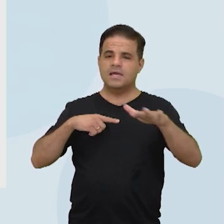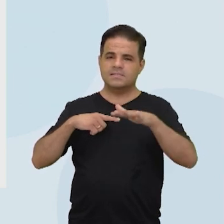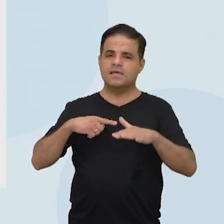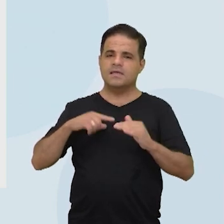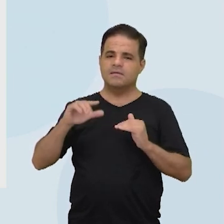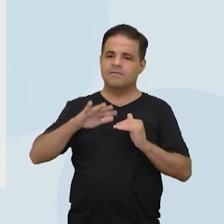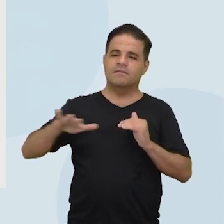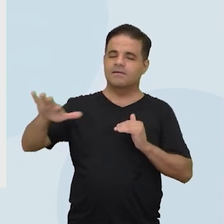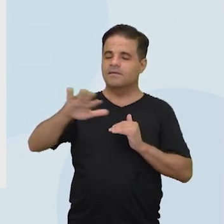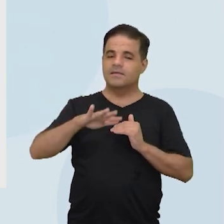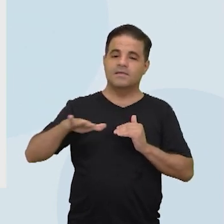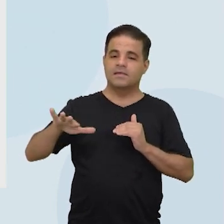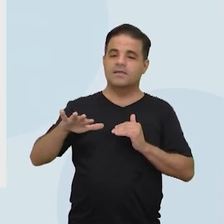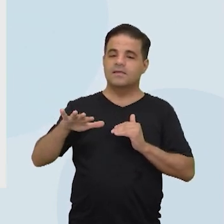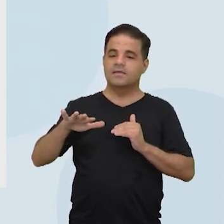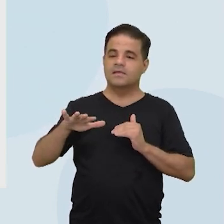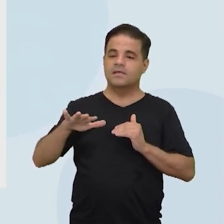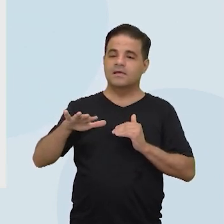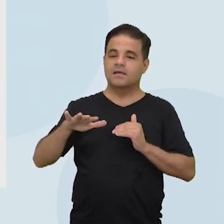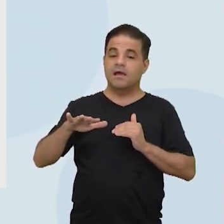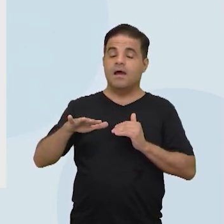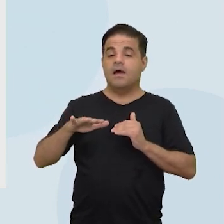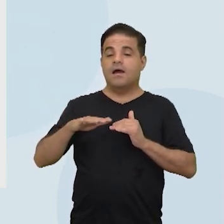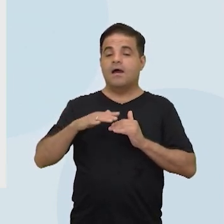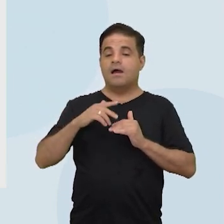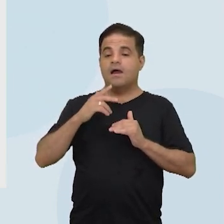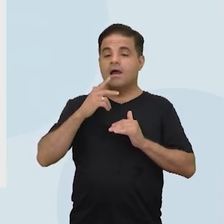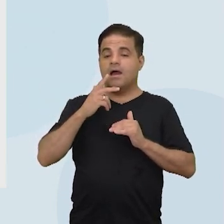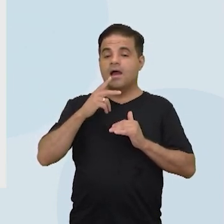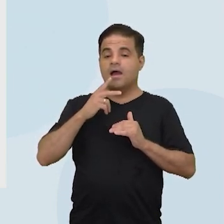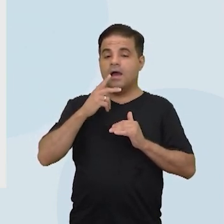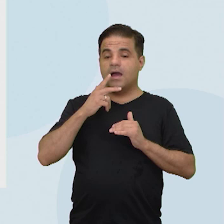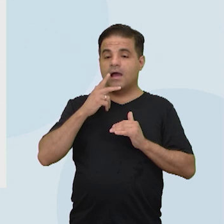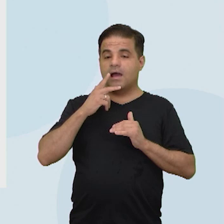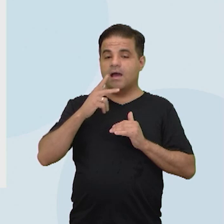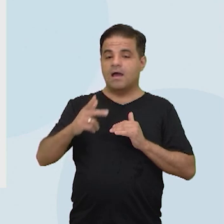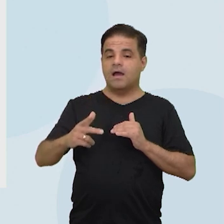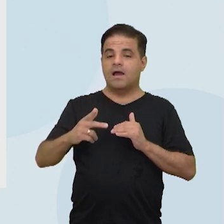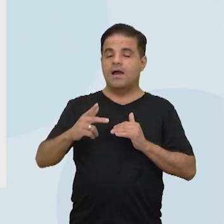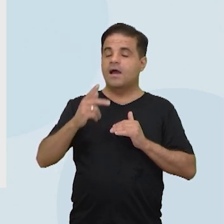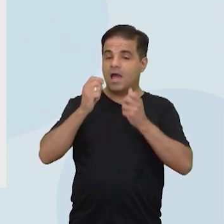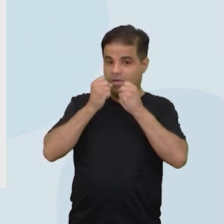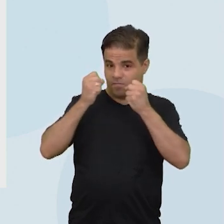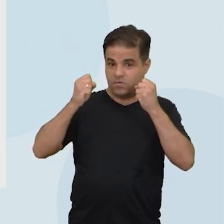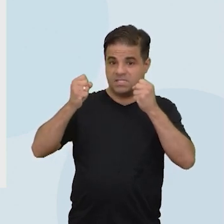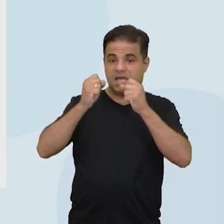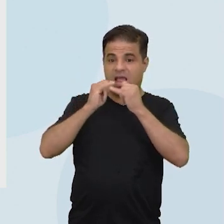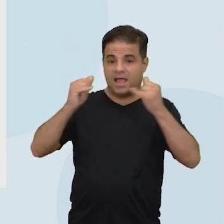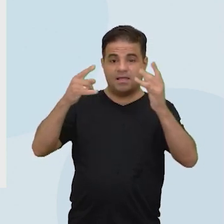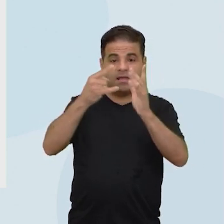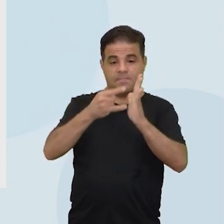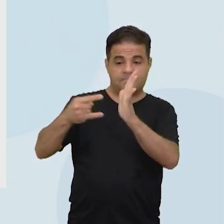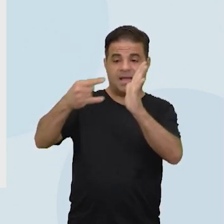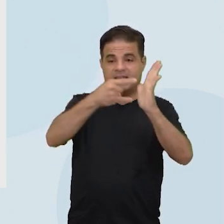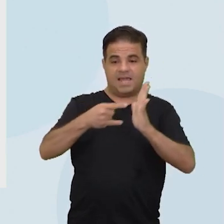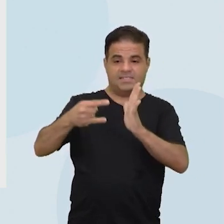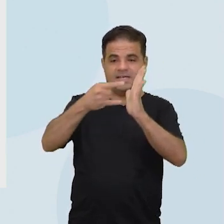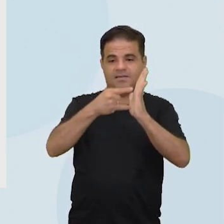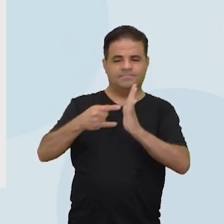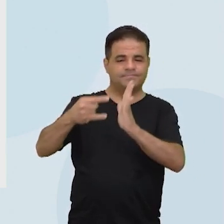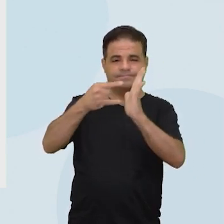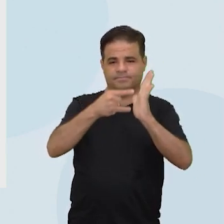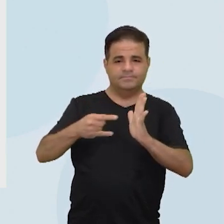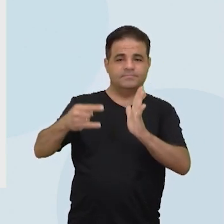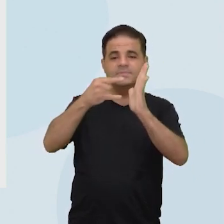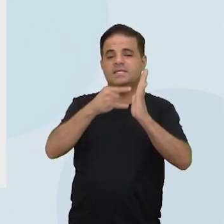né? O gluon, fóton, mediador de a força eletromagnética, os bóson, né? No